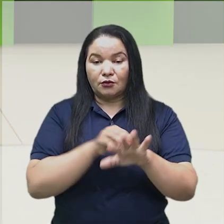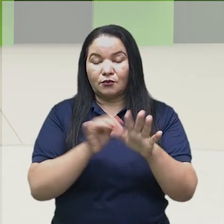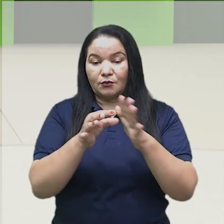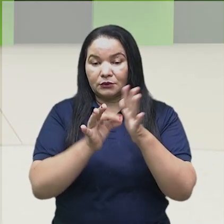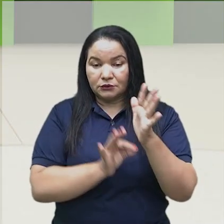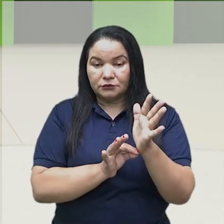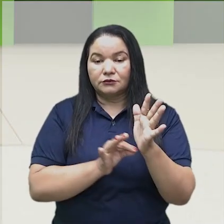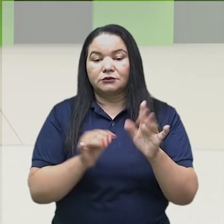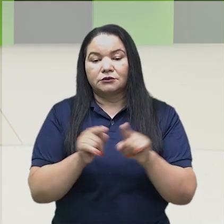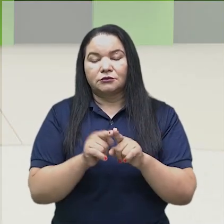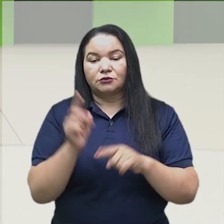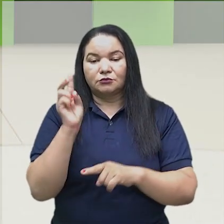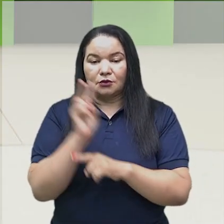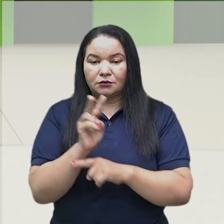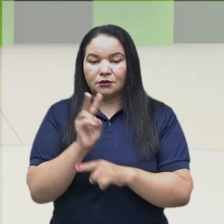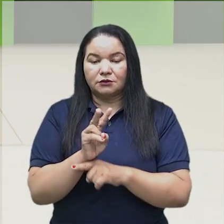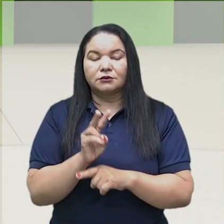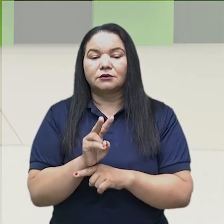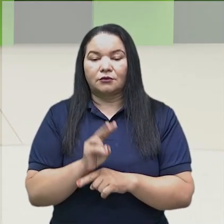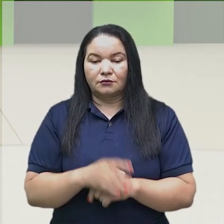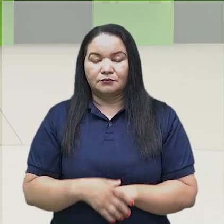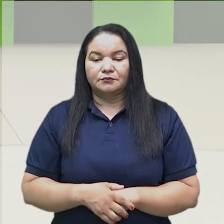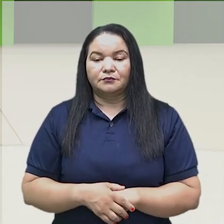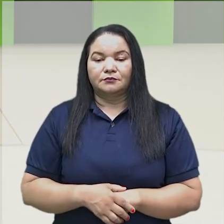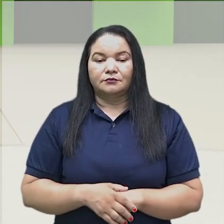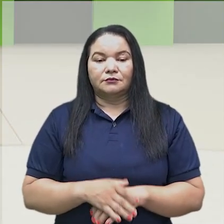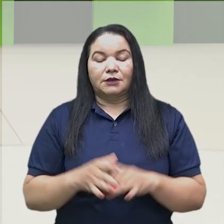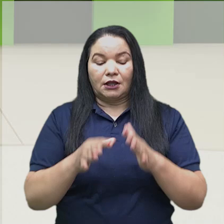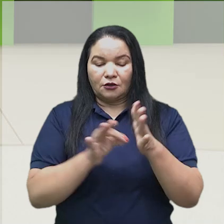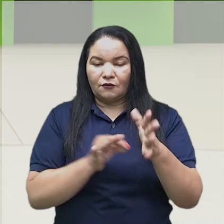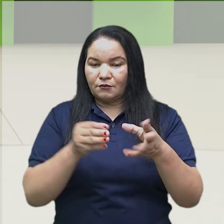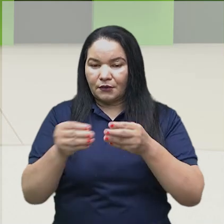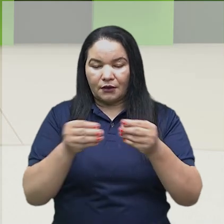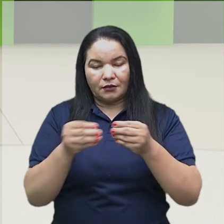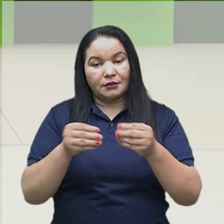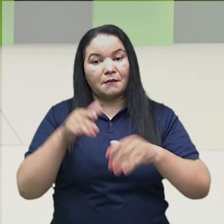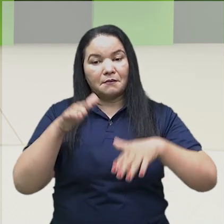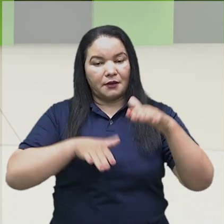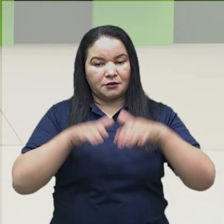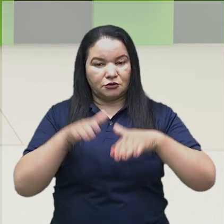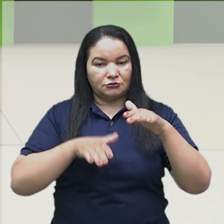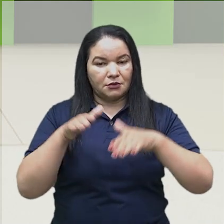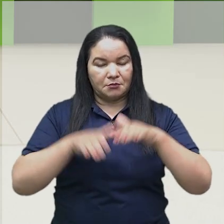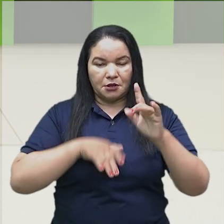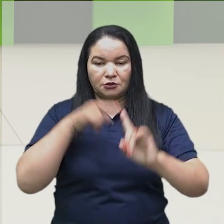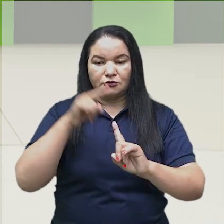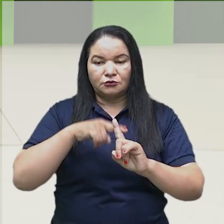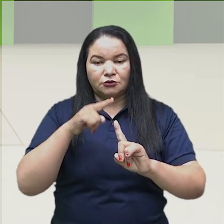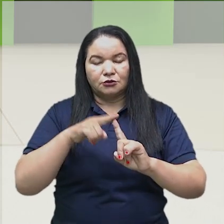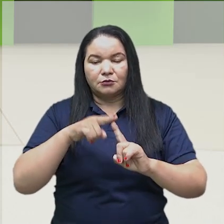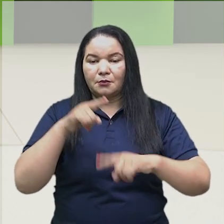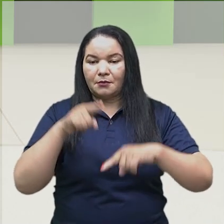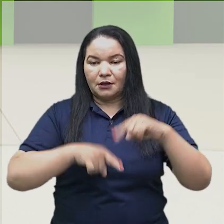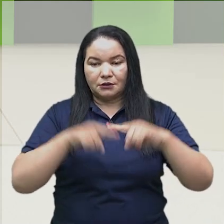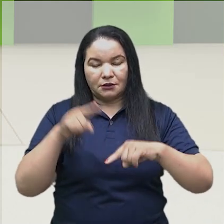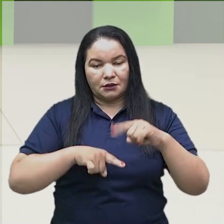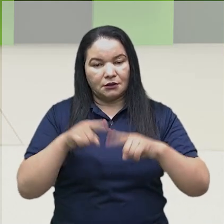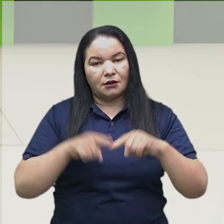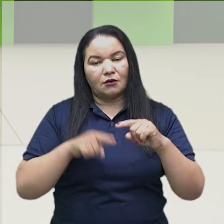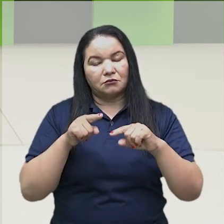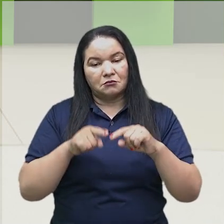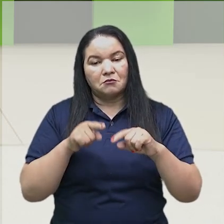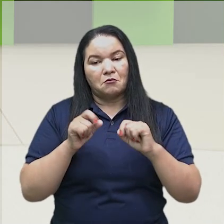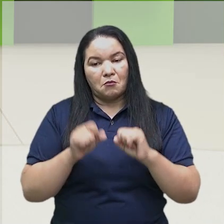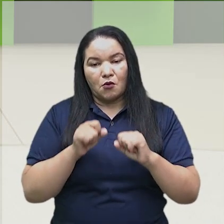luvas de proteção e aí não necessariamente a luva plástica, né, dependendo do tipo de material, a gente vai ter